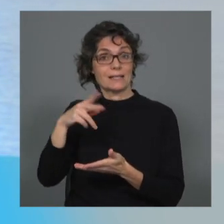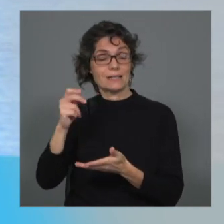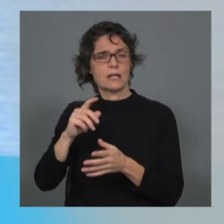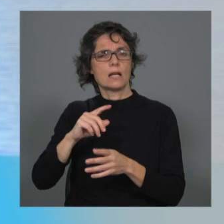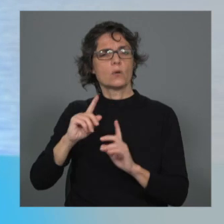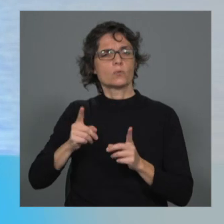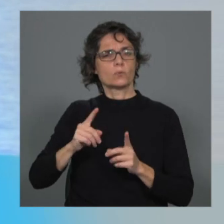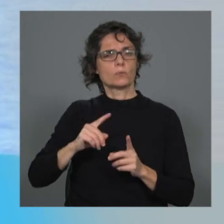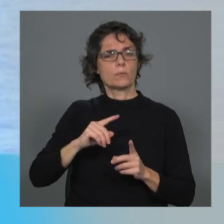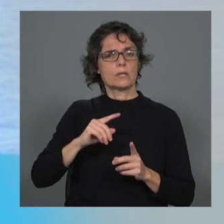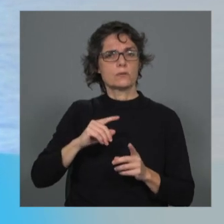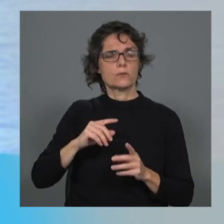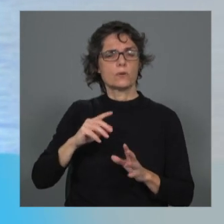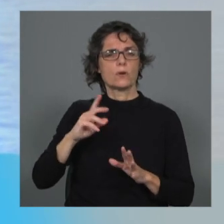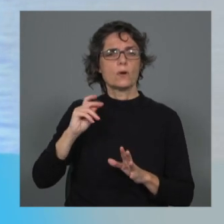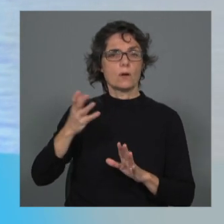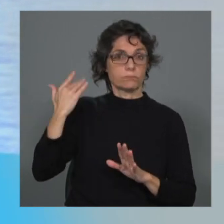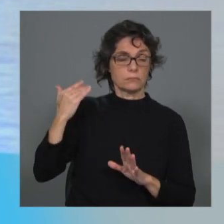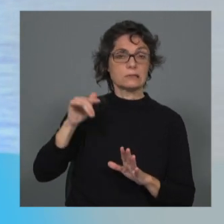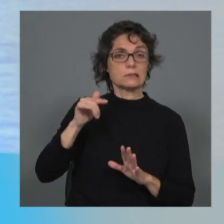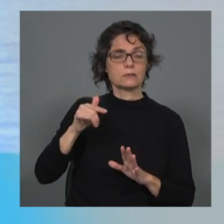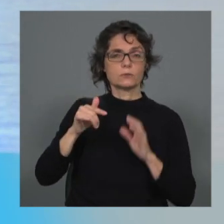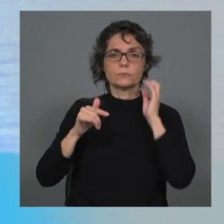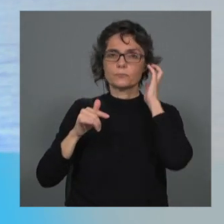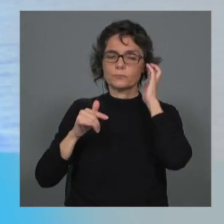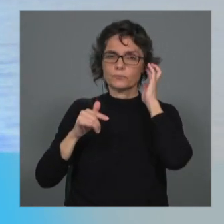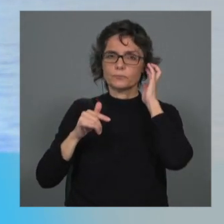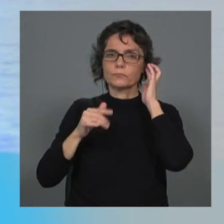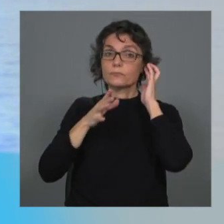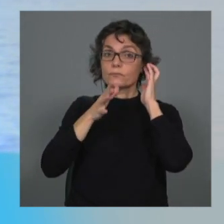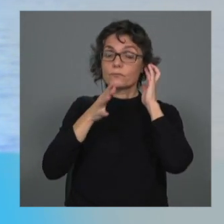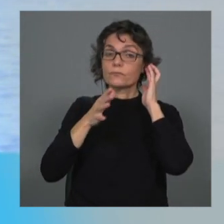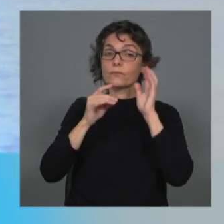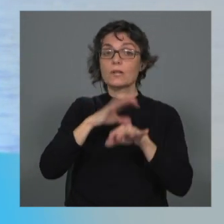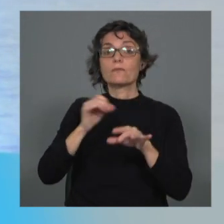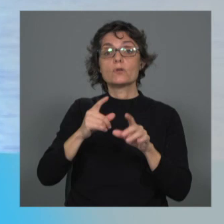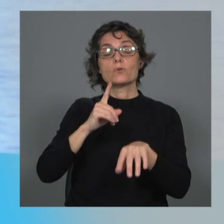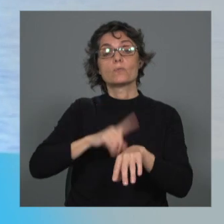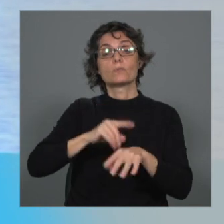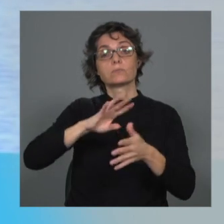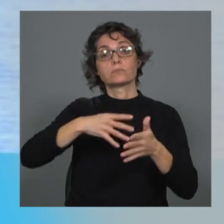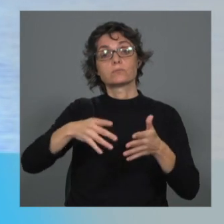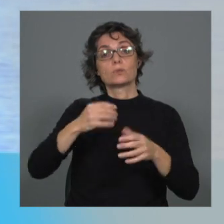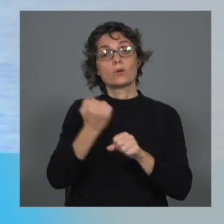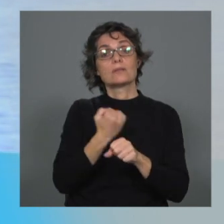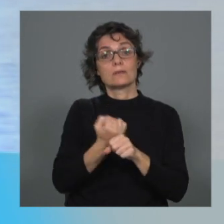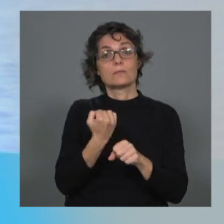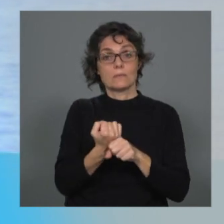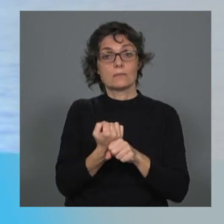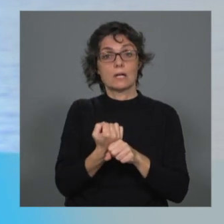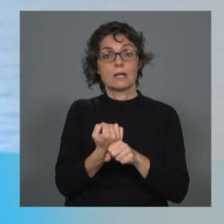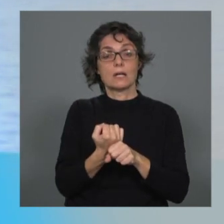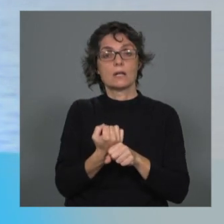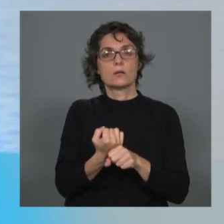para o facto de os horários de trabalho tenderem a reduzir-se para uma melhor partilha